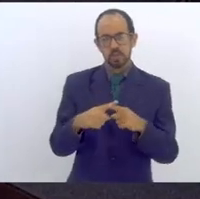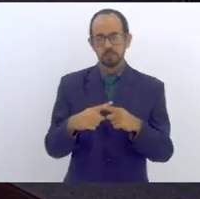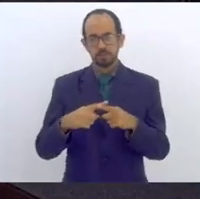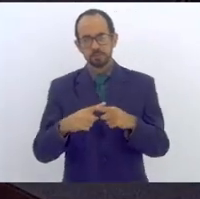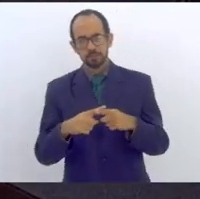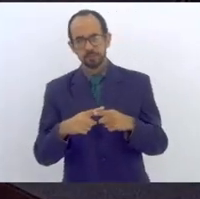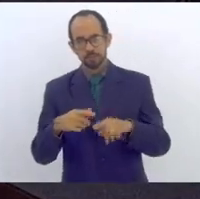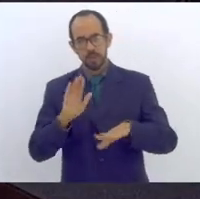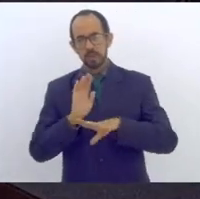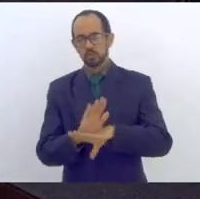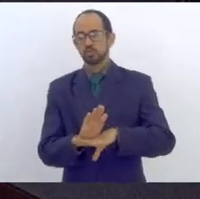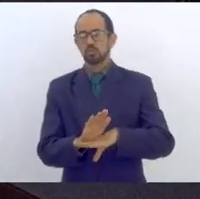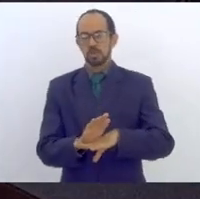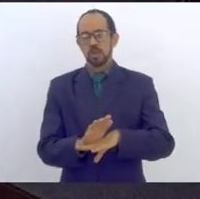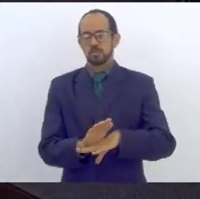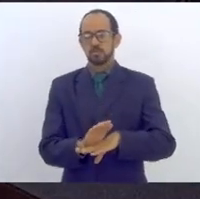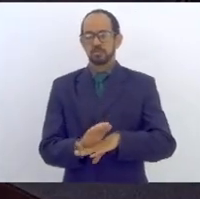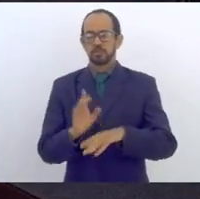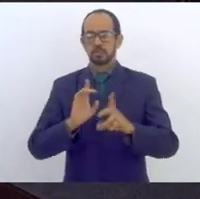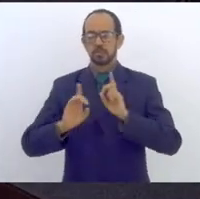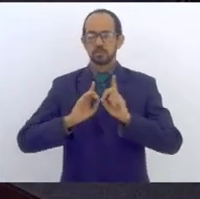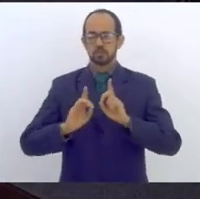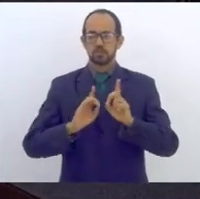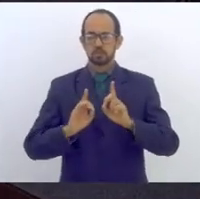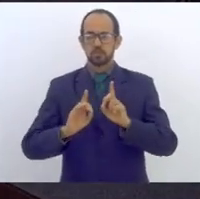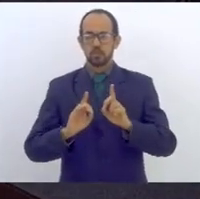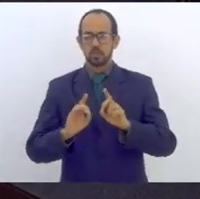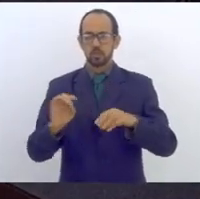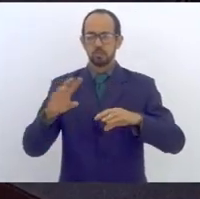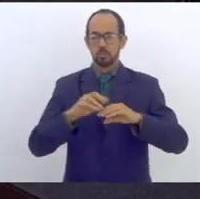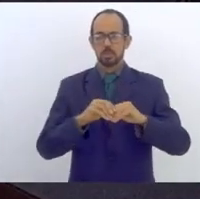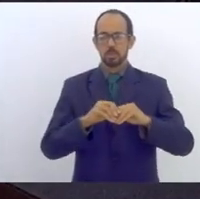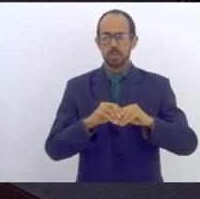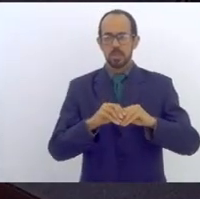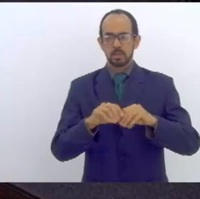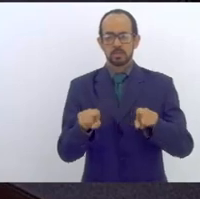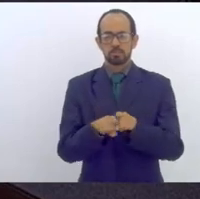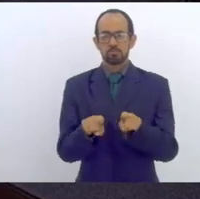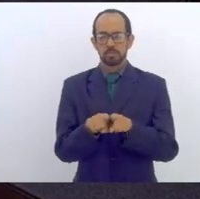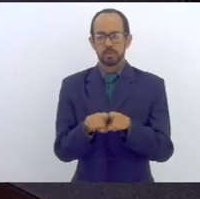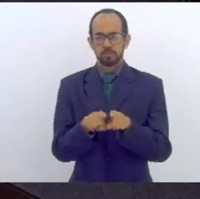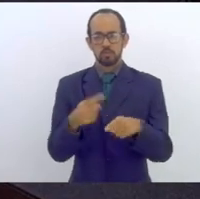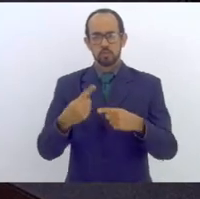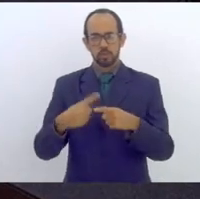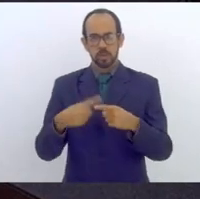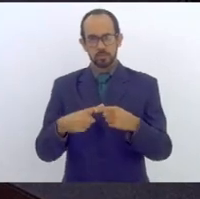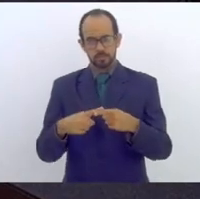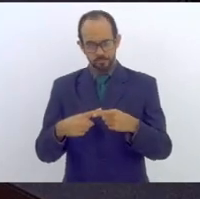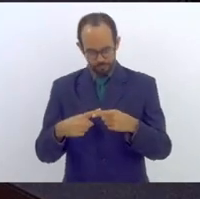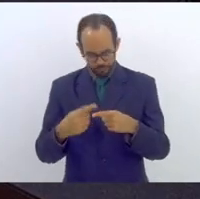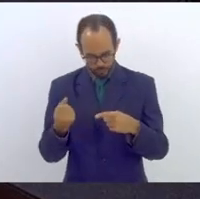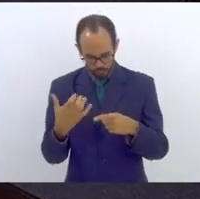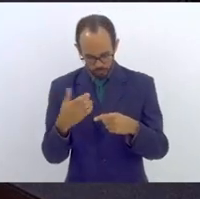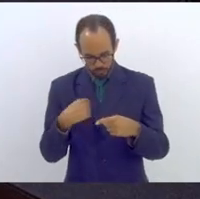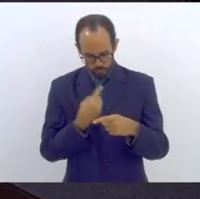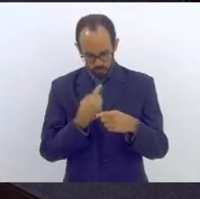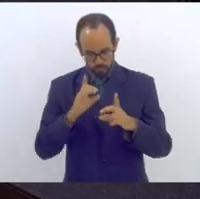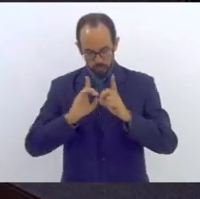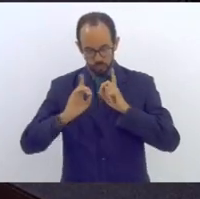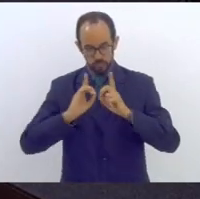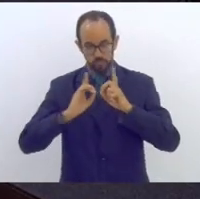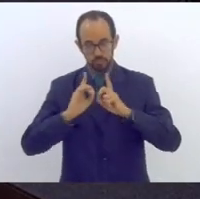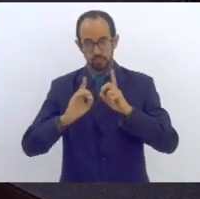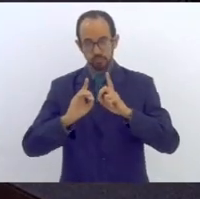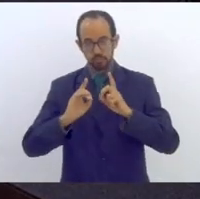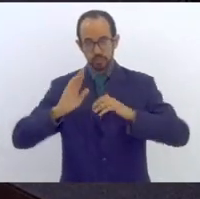ajudar né nessa discussão acrescentar nessa discussão porque quando a gente for discutir a questão dos